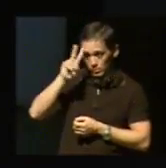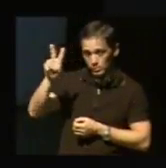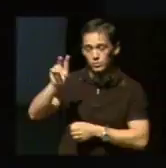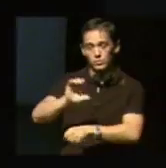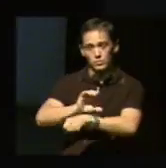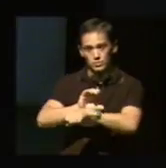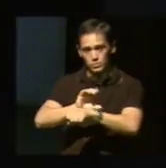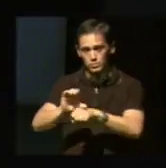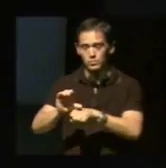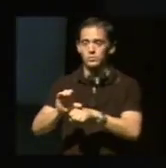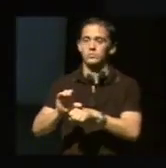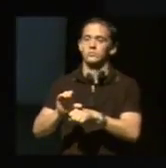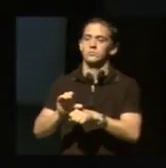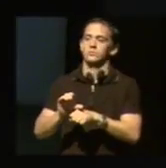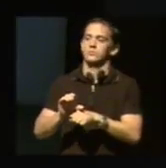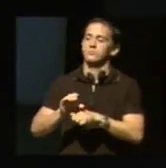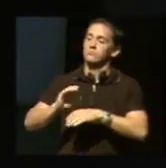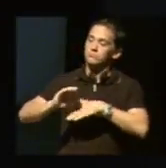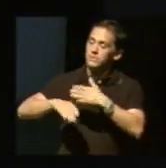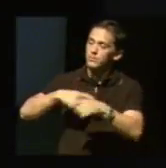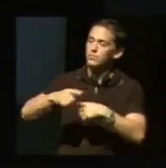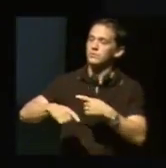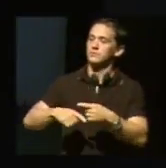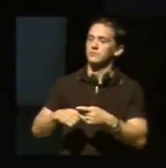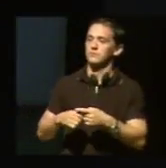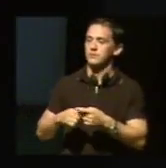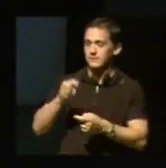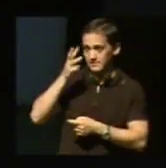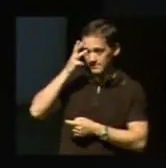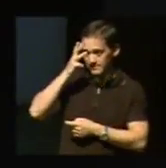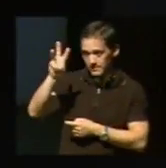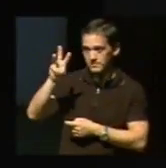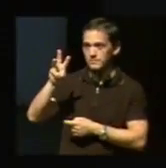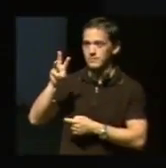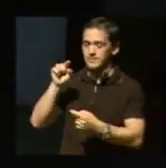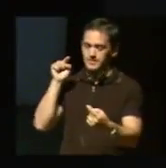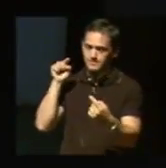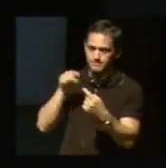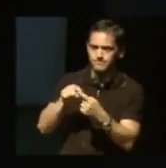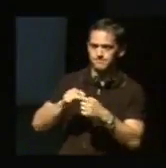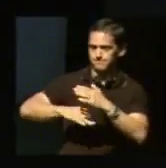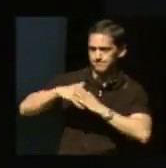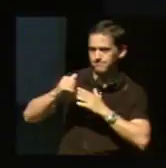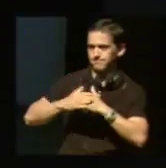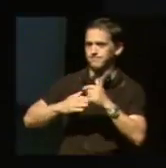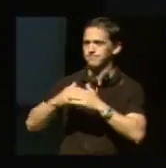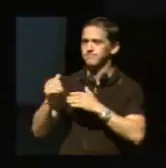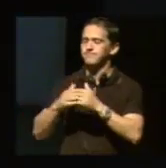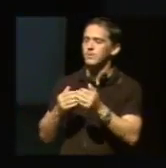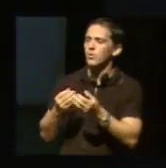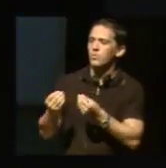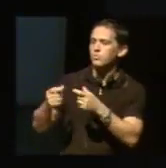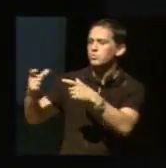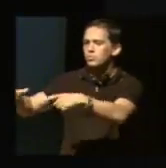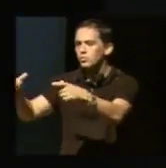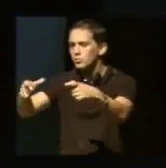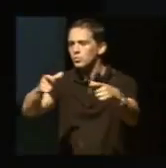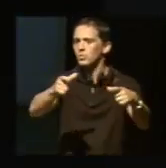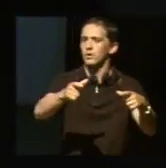um curso, in der Woche werden diese Leute den e depois, Kurs besuchen, três dias vão aplicar os ensinamentos do curso das, em algum lugar que nós